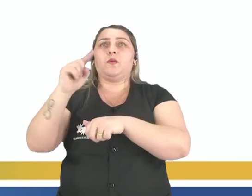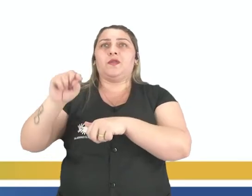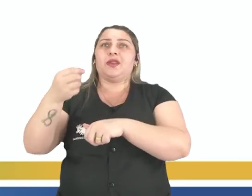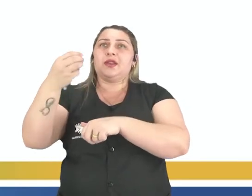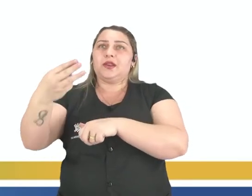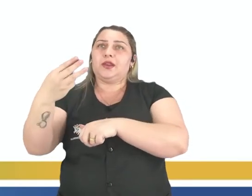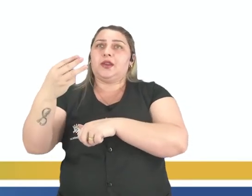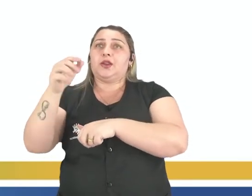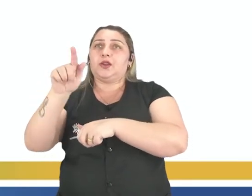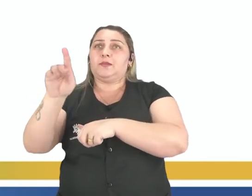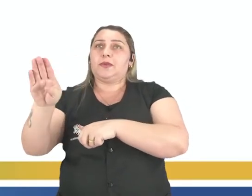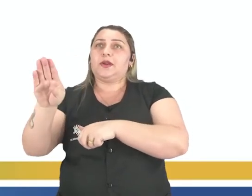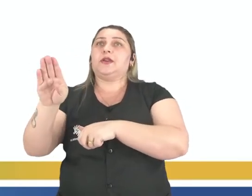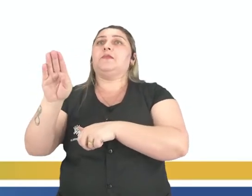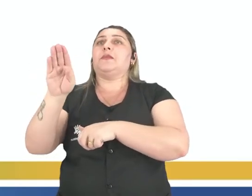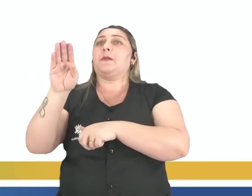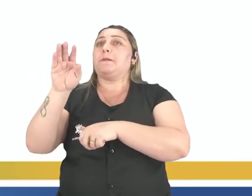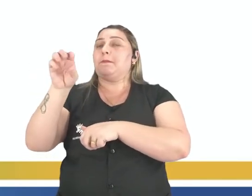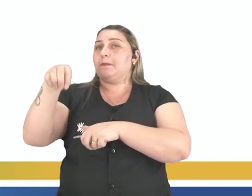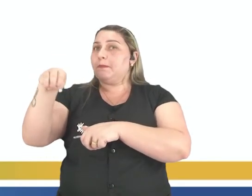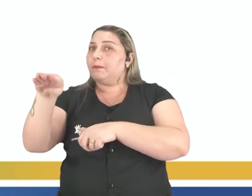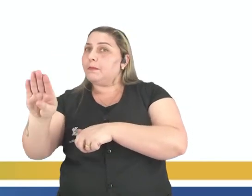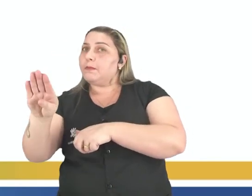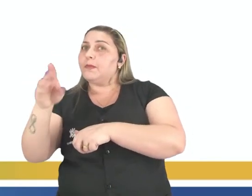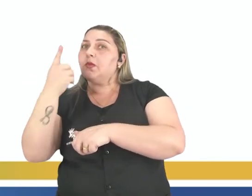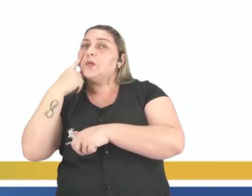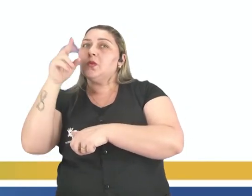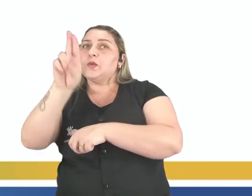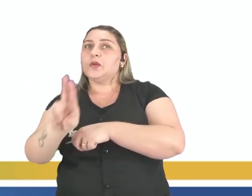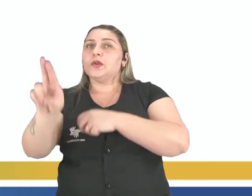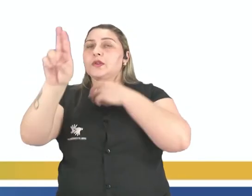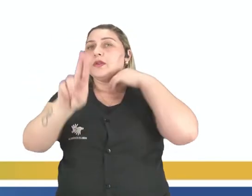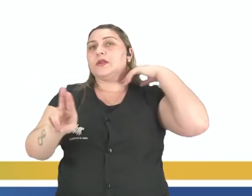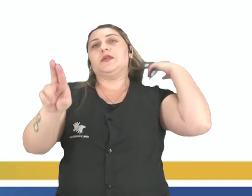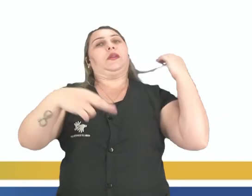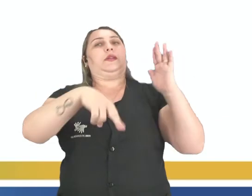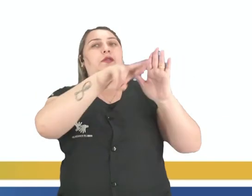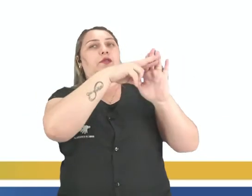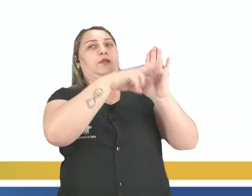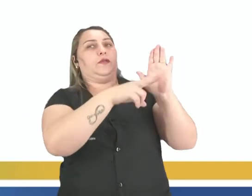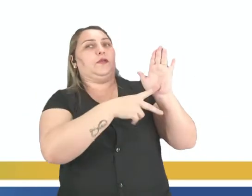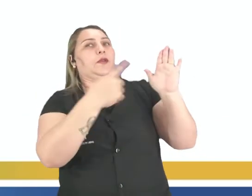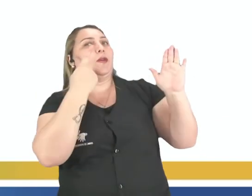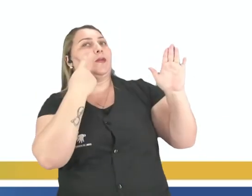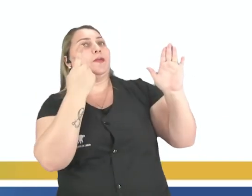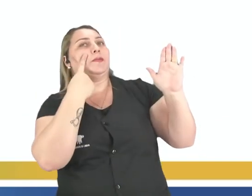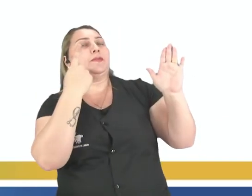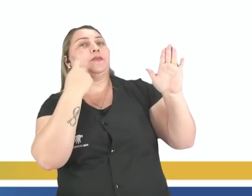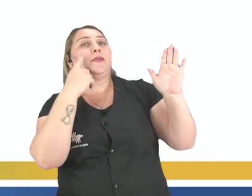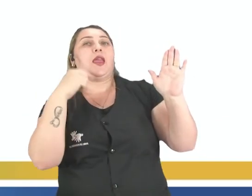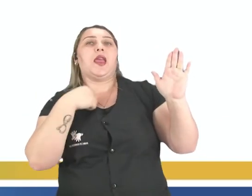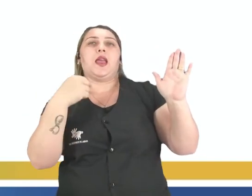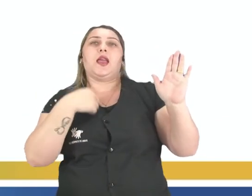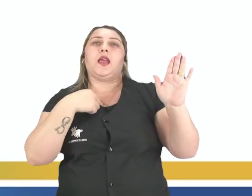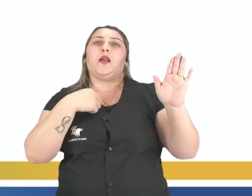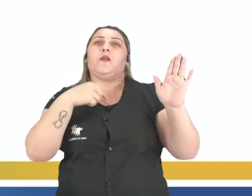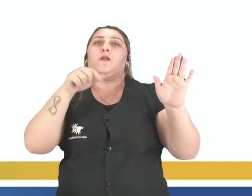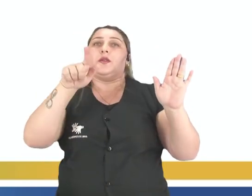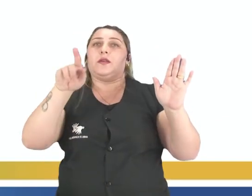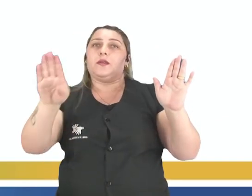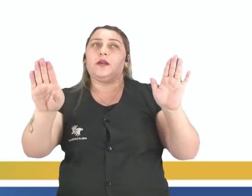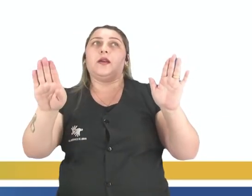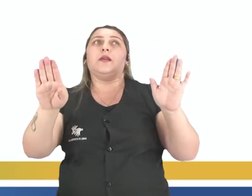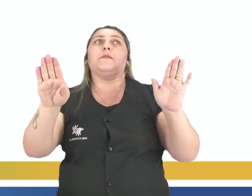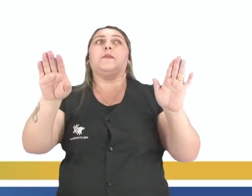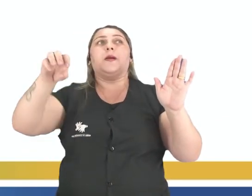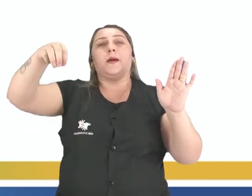1,3 gigabyte para megabyte? Então, usando nosso esquema, observe o seguinte, que para eu ir de gigabyte